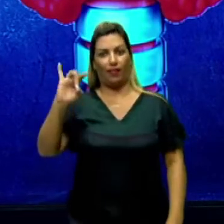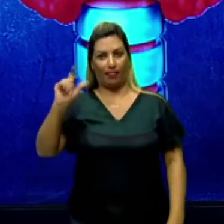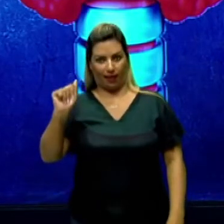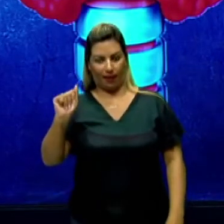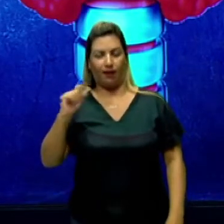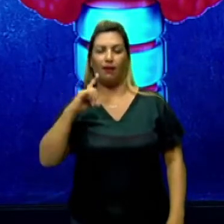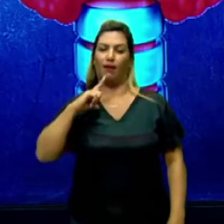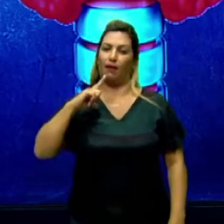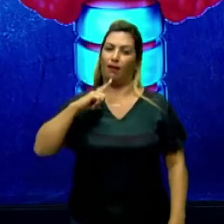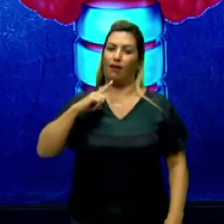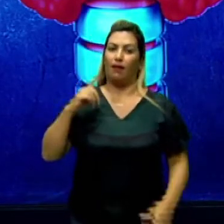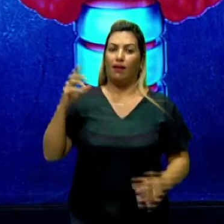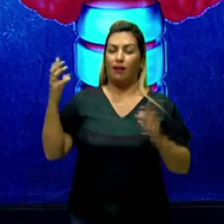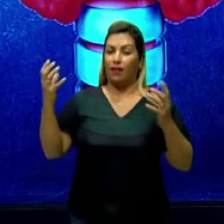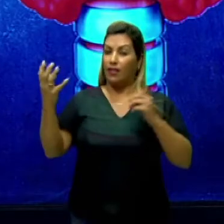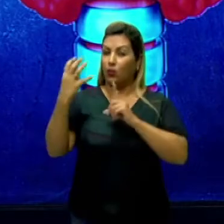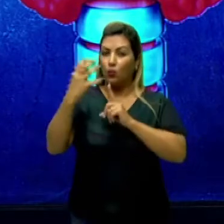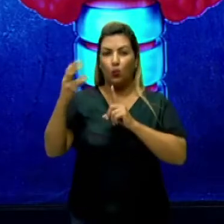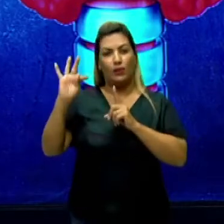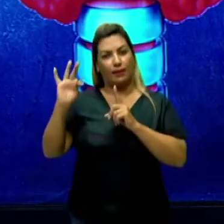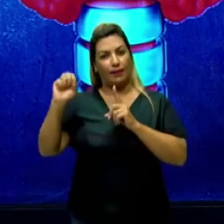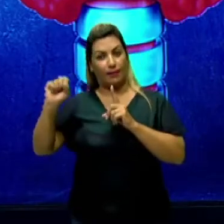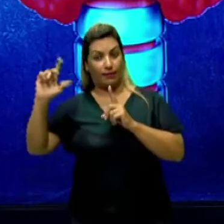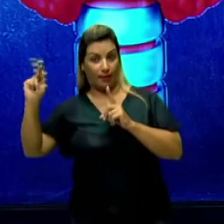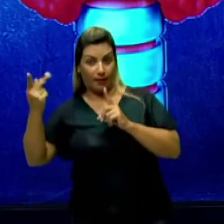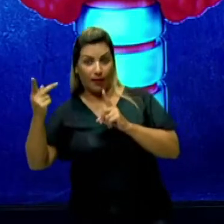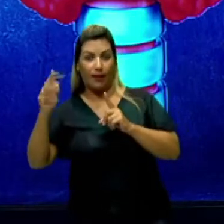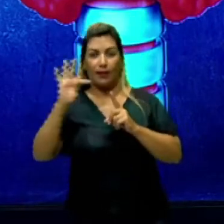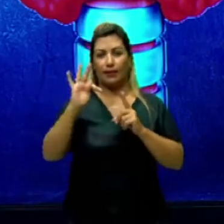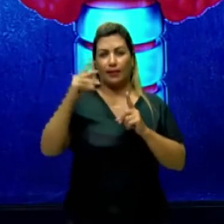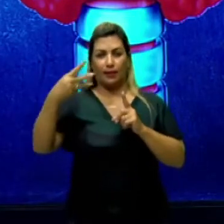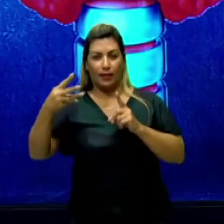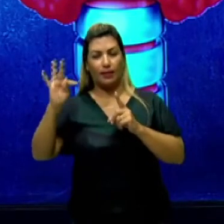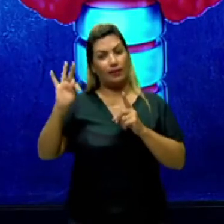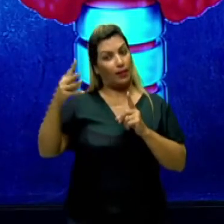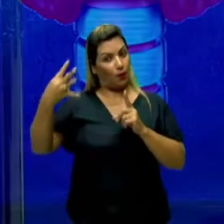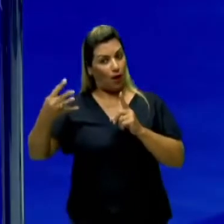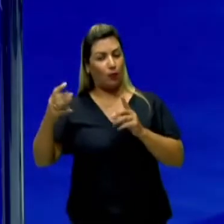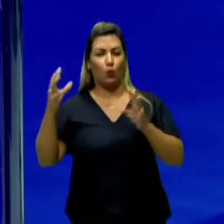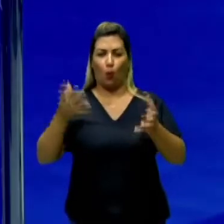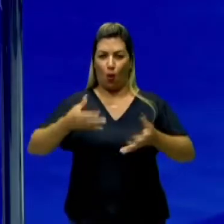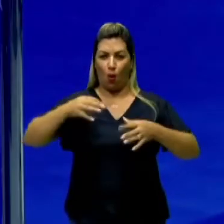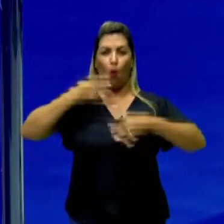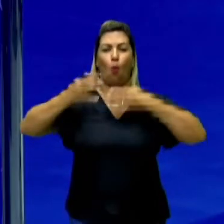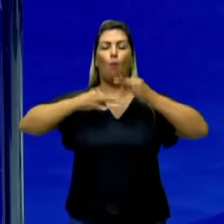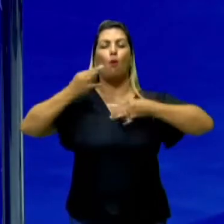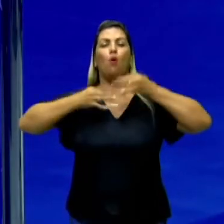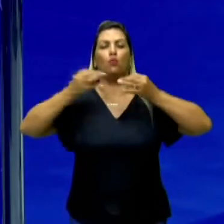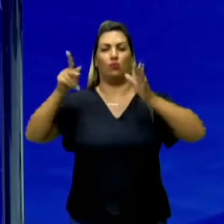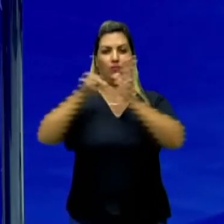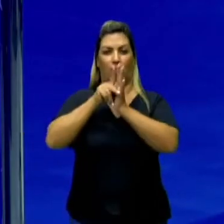o TSH induz a tireoide a produzir os hormônios T3 e T4. O T3,